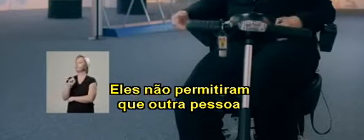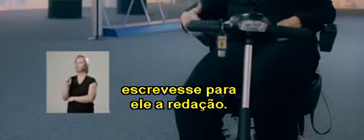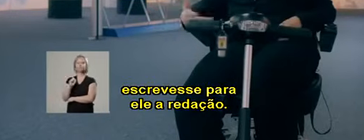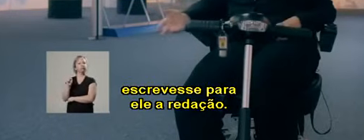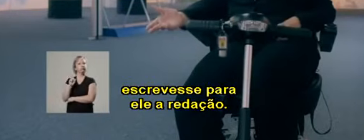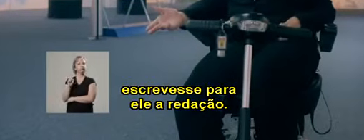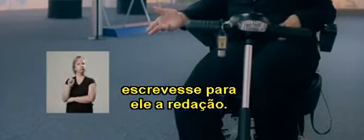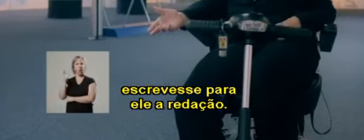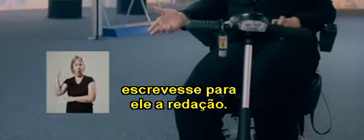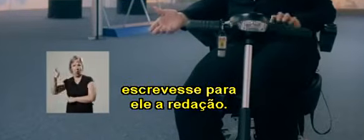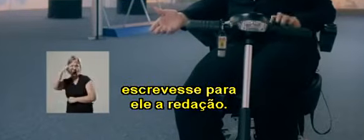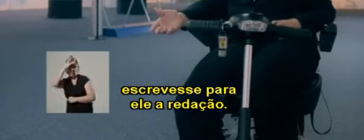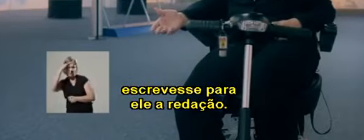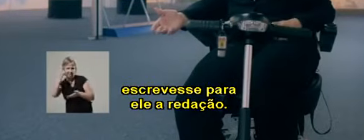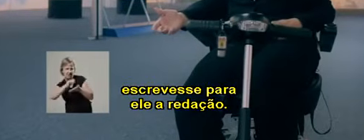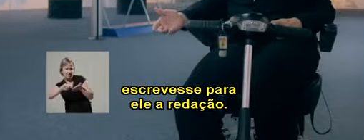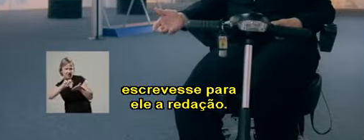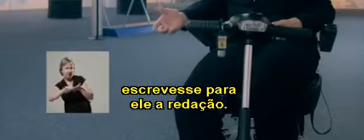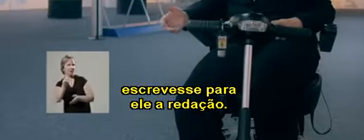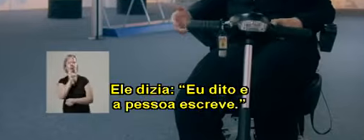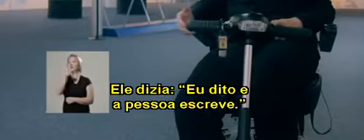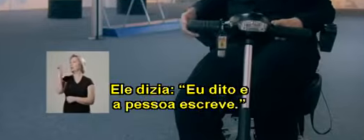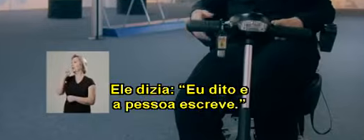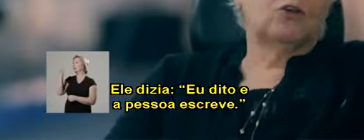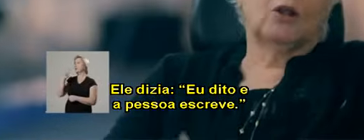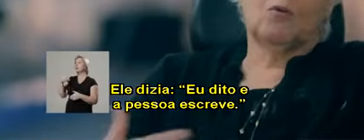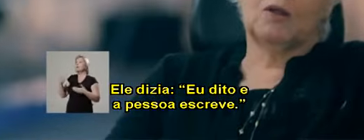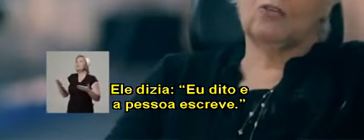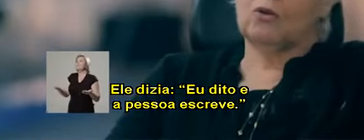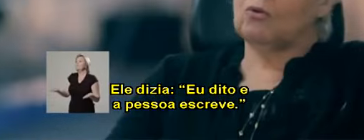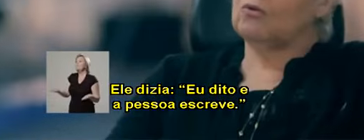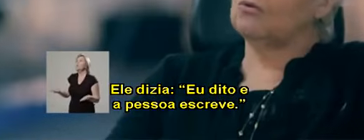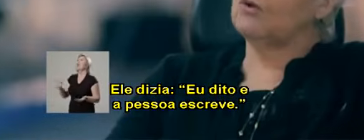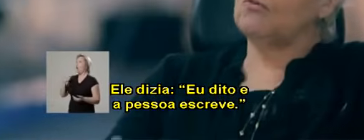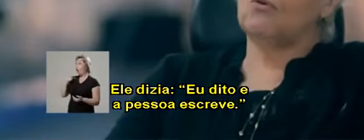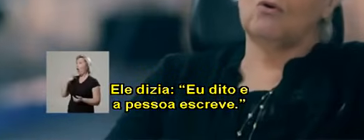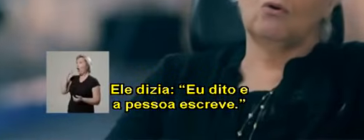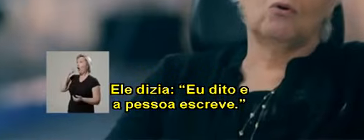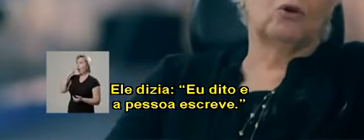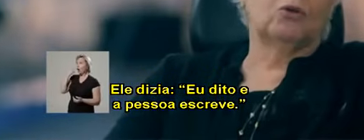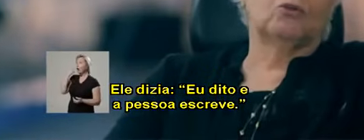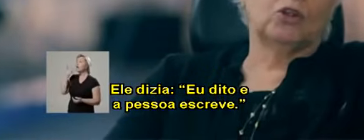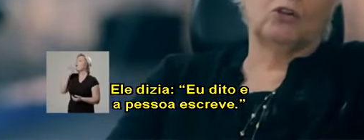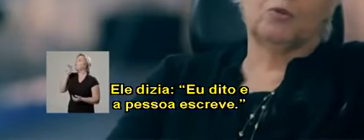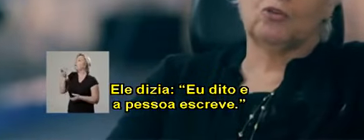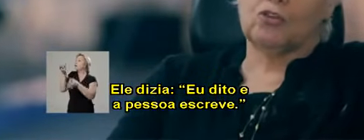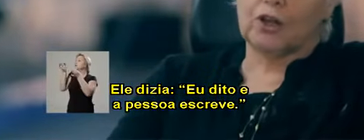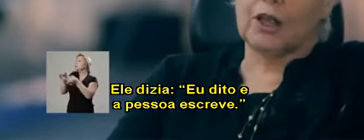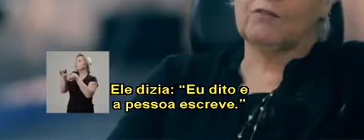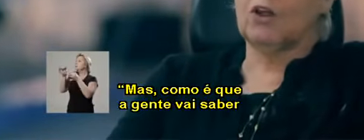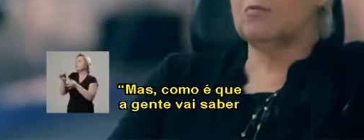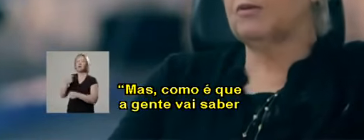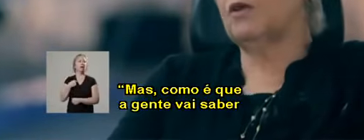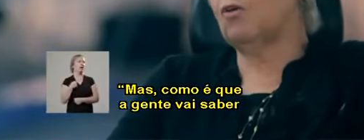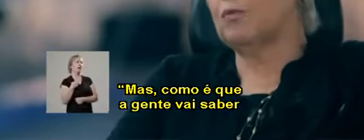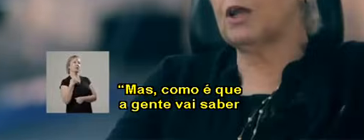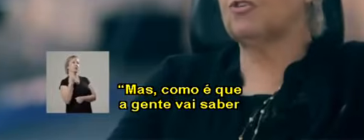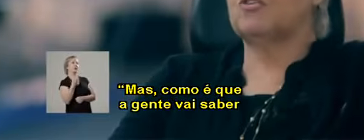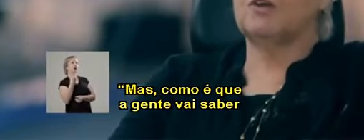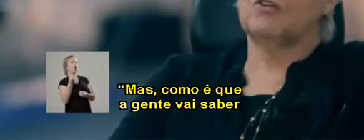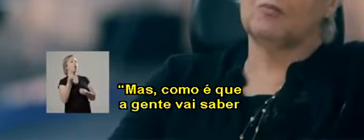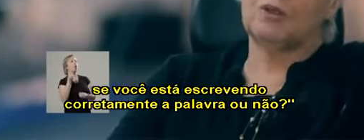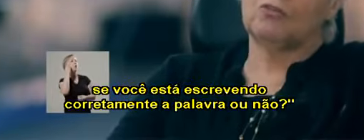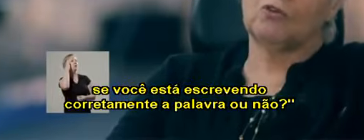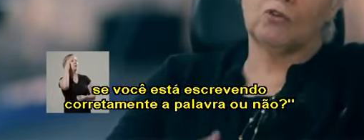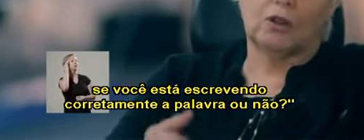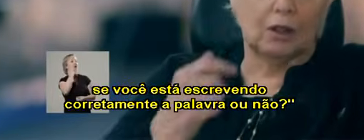outra pessoa escrevesse para ele a redação, né? Ele dizia: não, mas eu dito, a pessoa escreve. Não, mas aí como